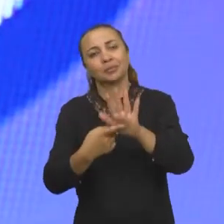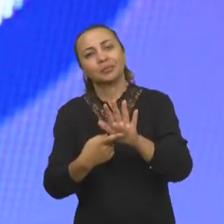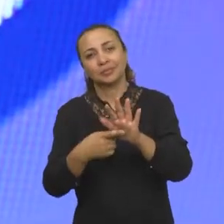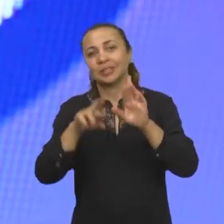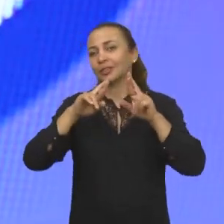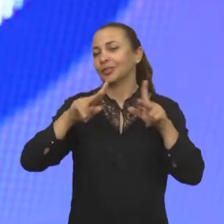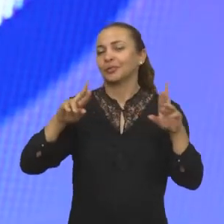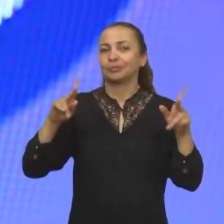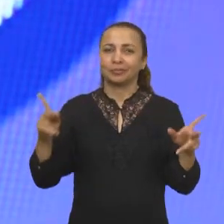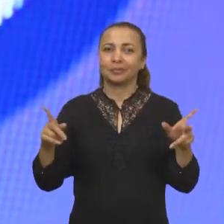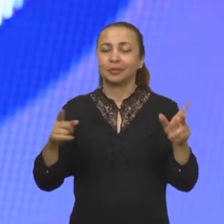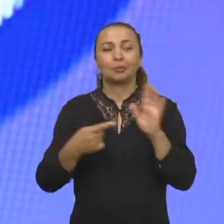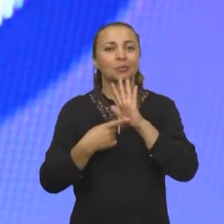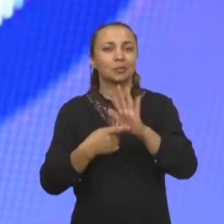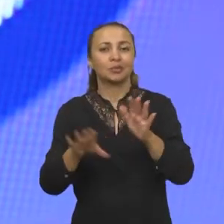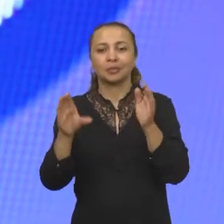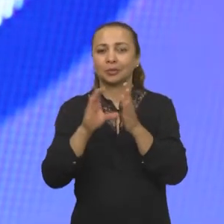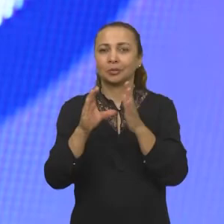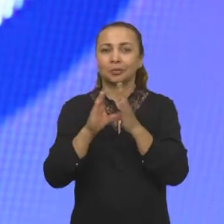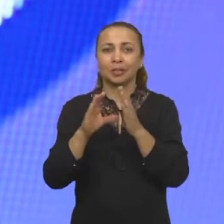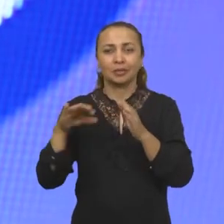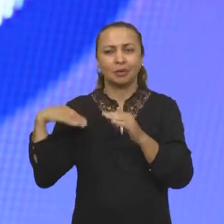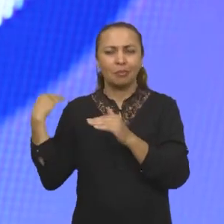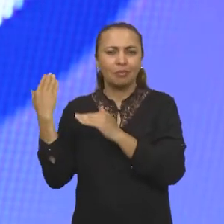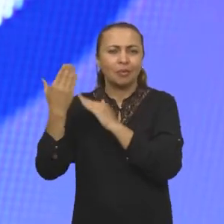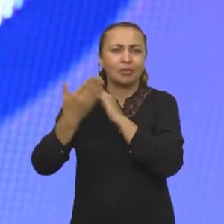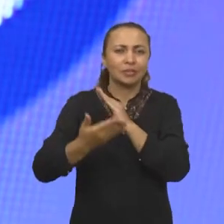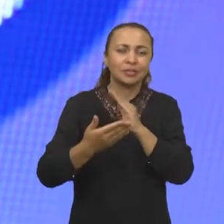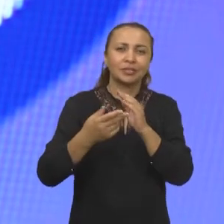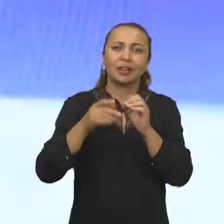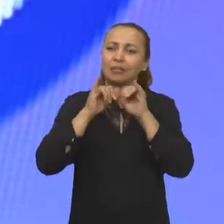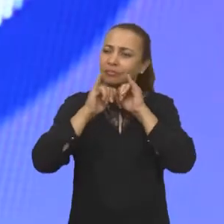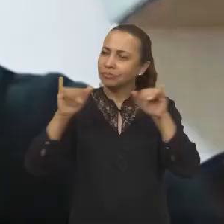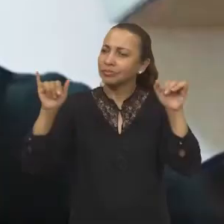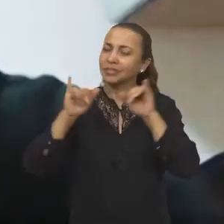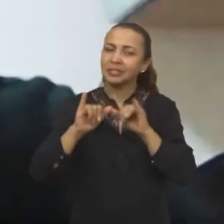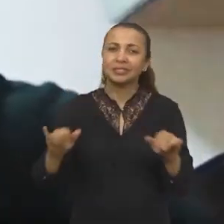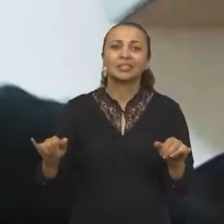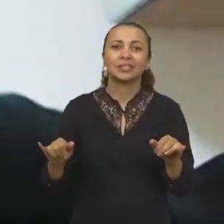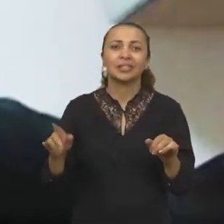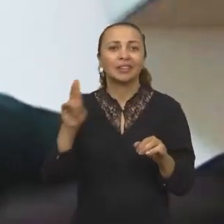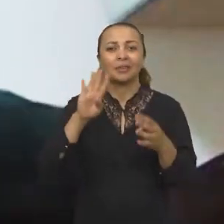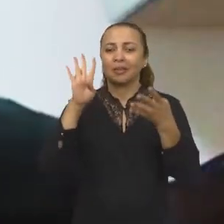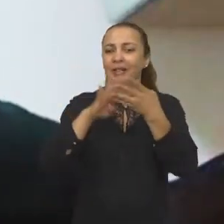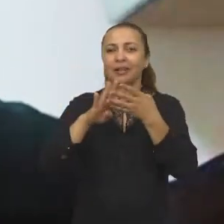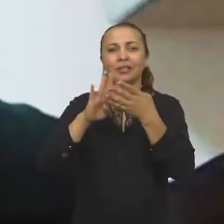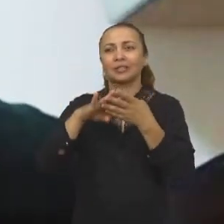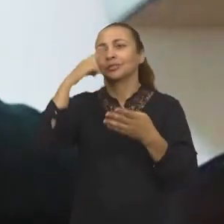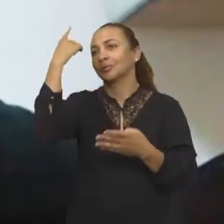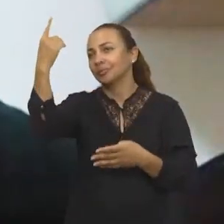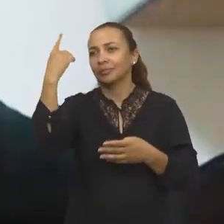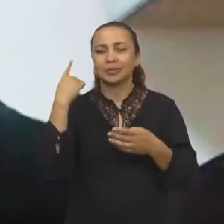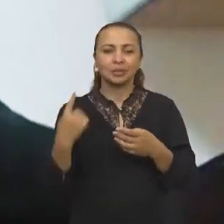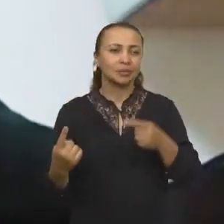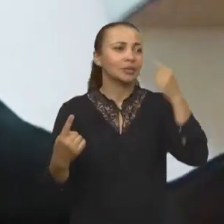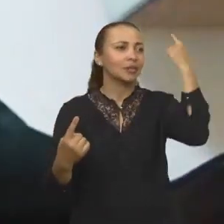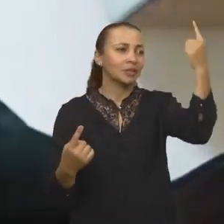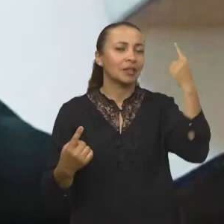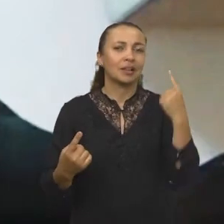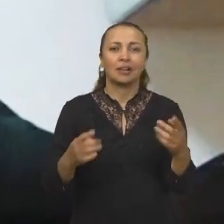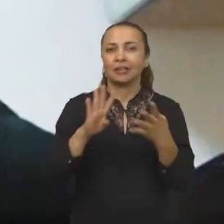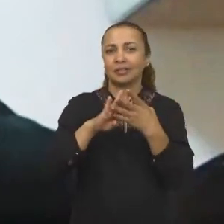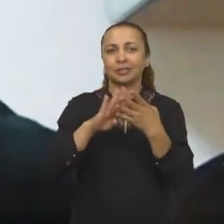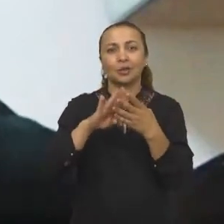mostrar para a comunidade o que eu venho tentando divulgar. Não é rede por rede, não é só, então,